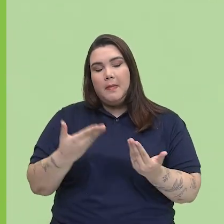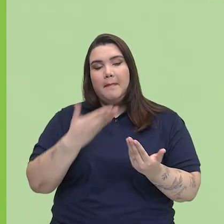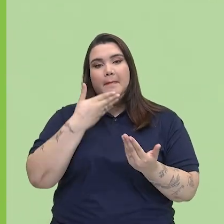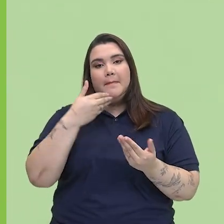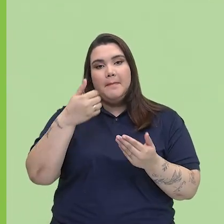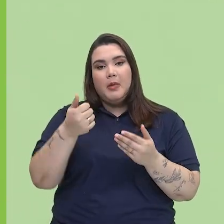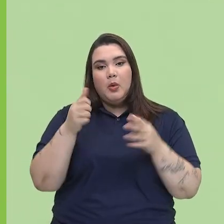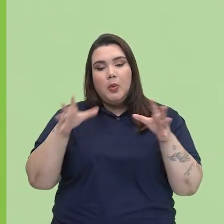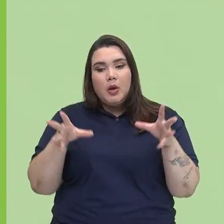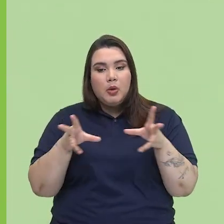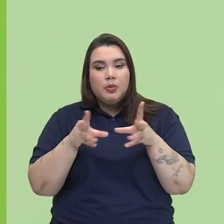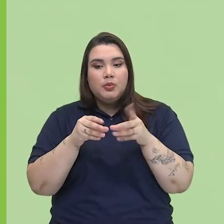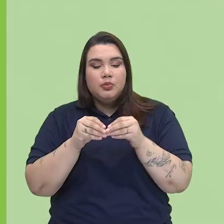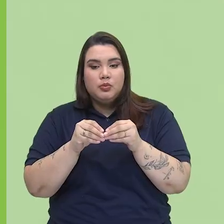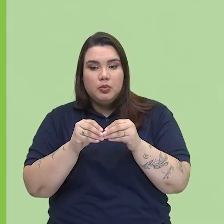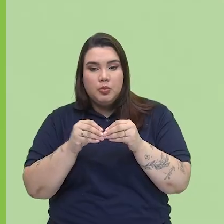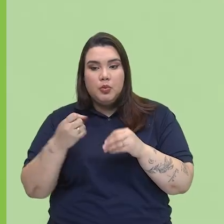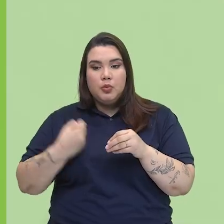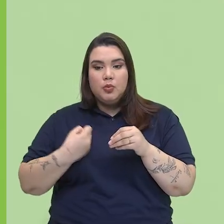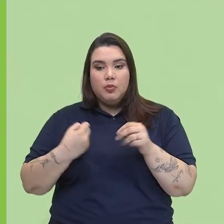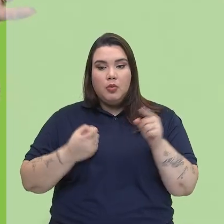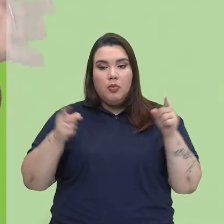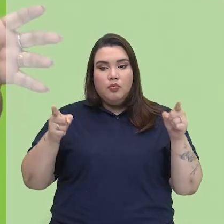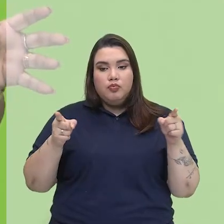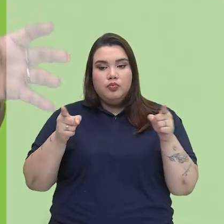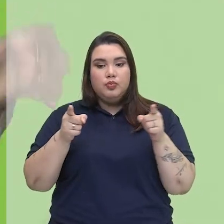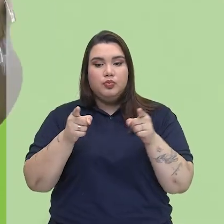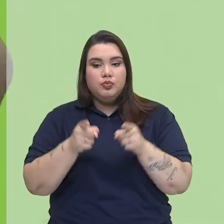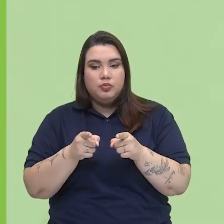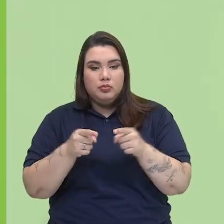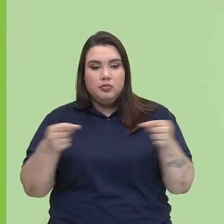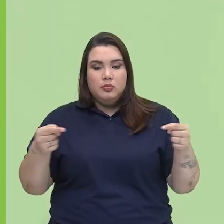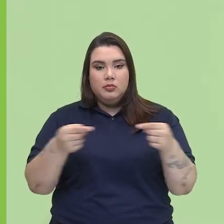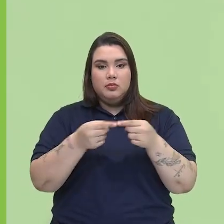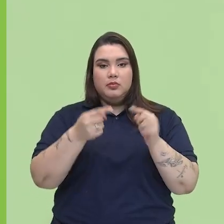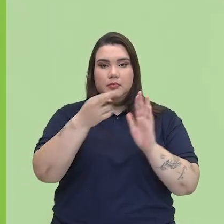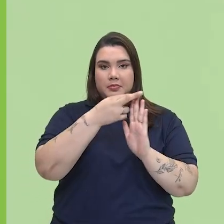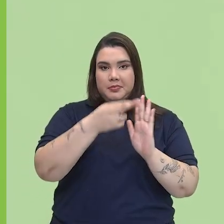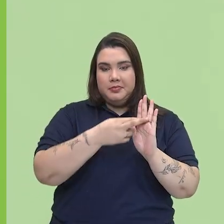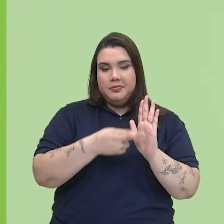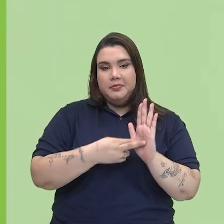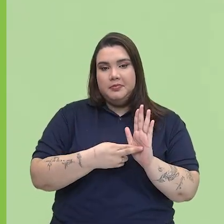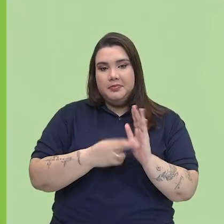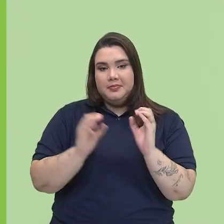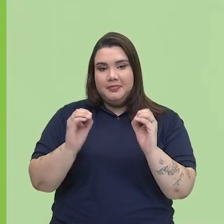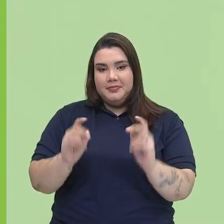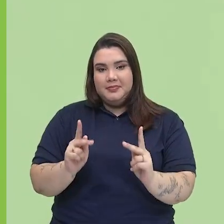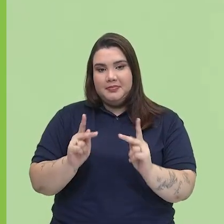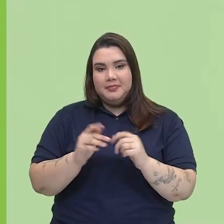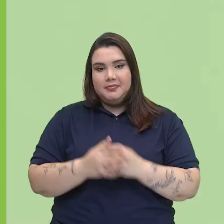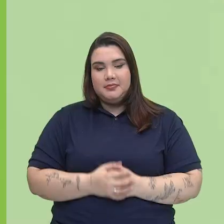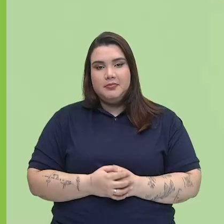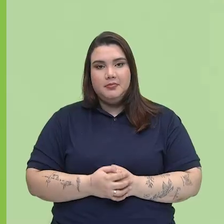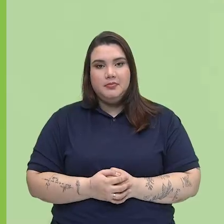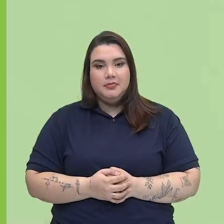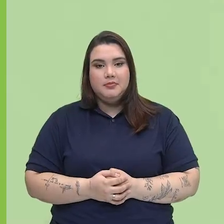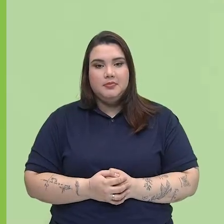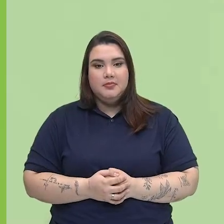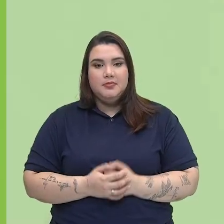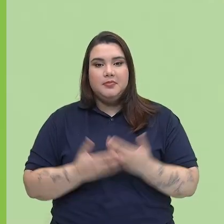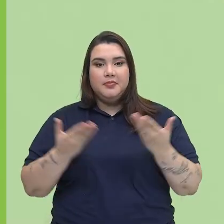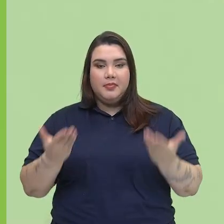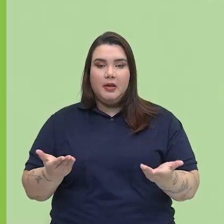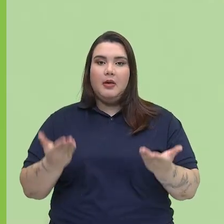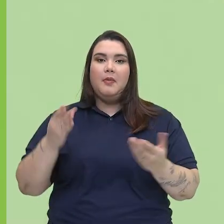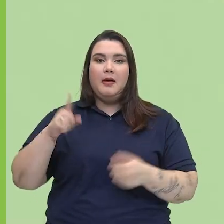muito melhor você utilizar o quê? A regra do arredondamento. Percebam aí como é